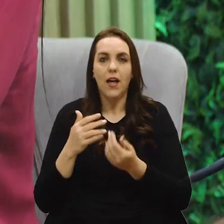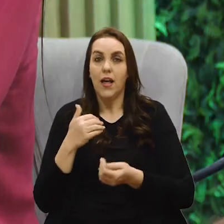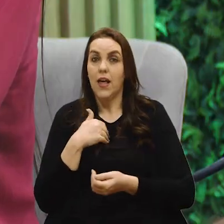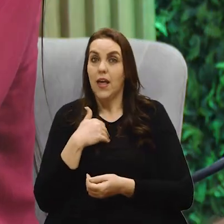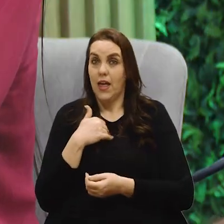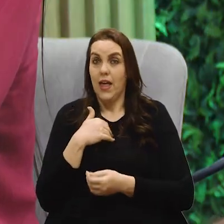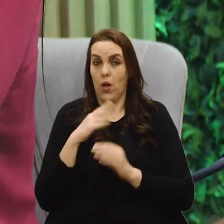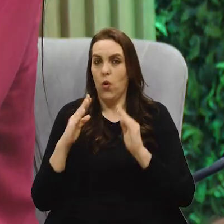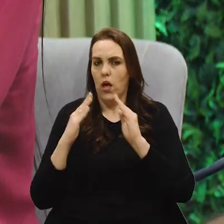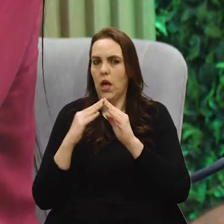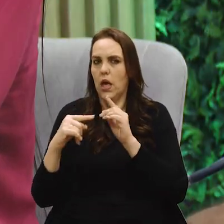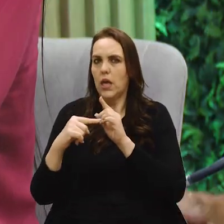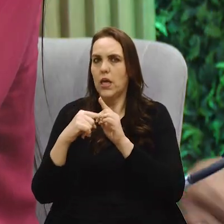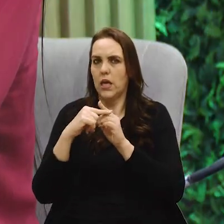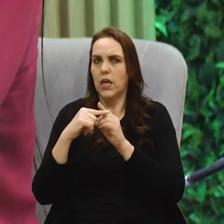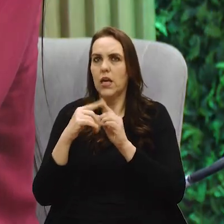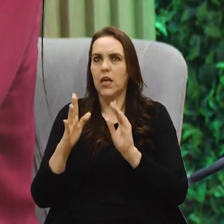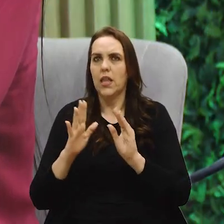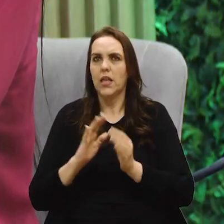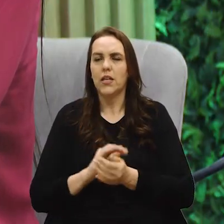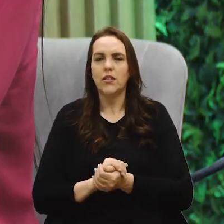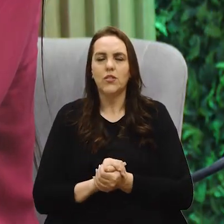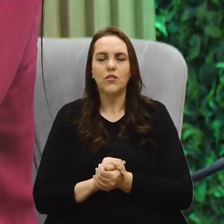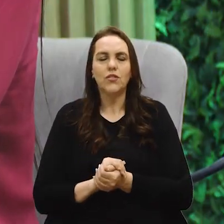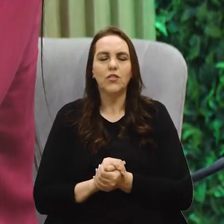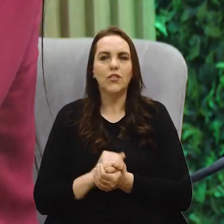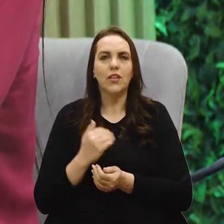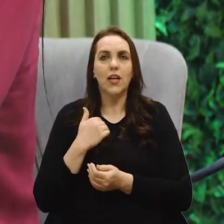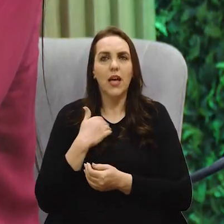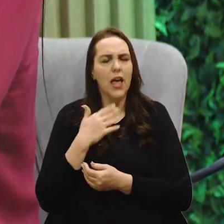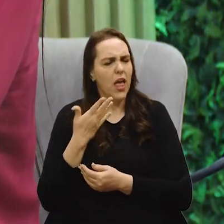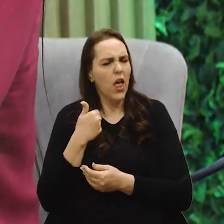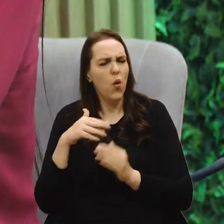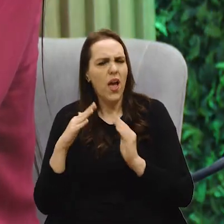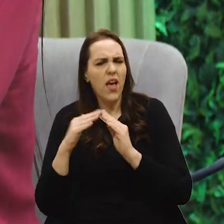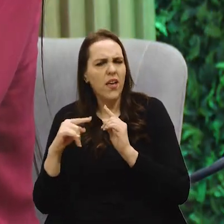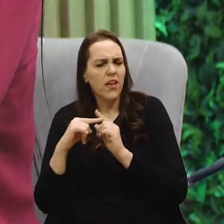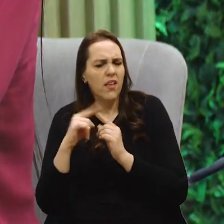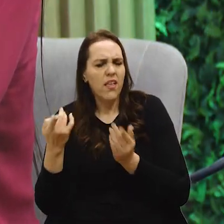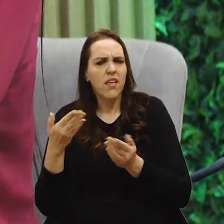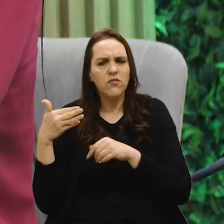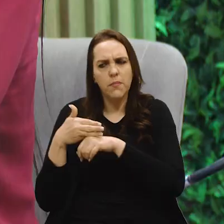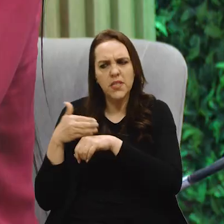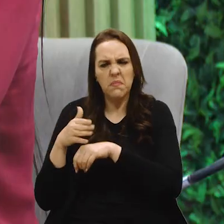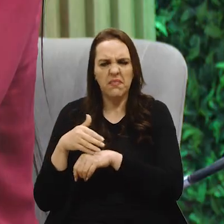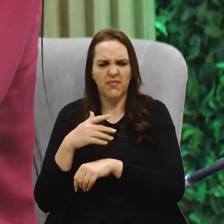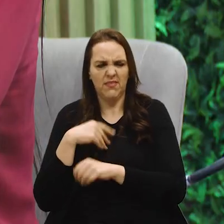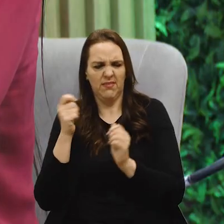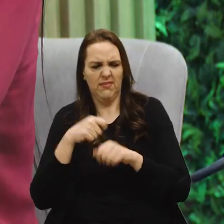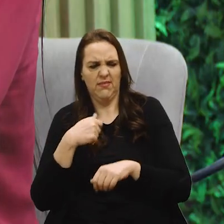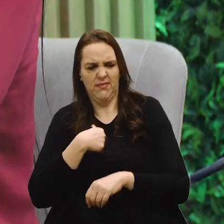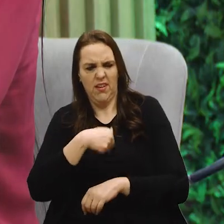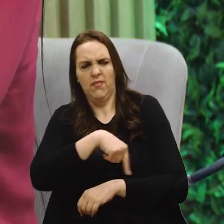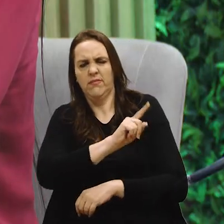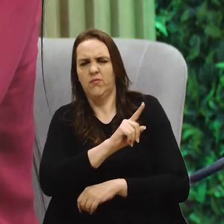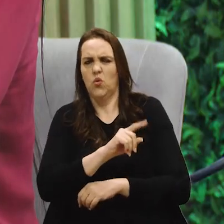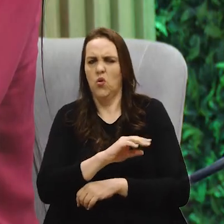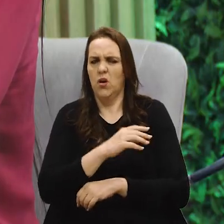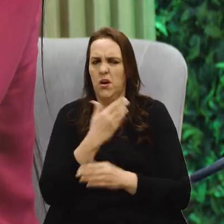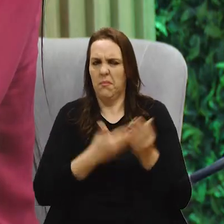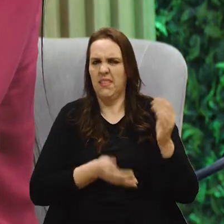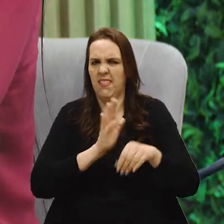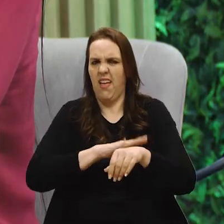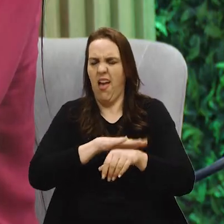E eu era da igreja, tá me dando uma câimbra aqui, mas tranquilo. Eu era da igreja, né? Disse, capaz que eu vou ficar aí com